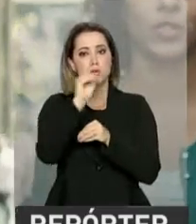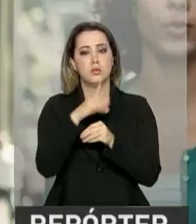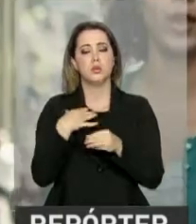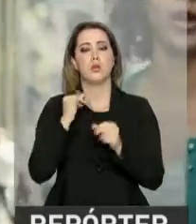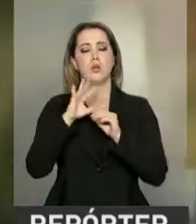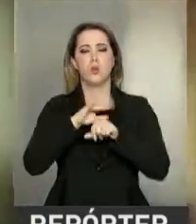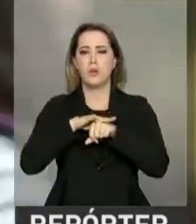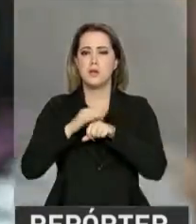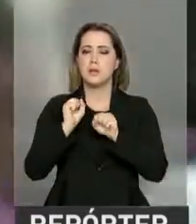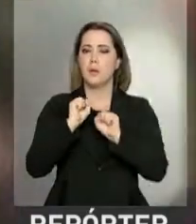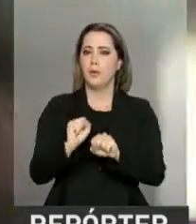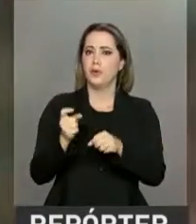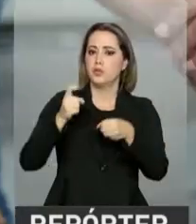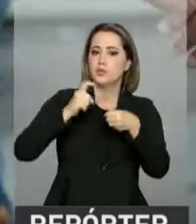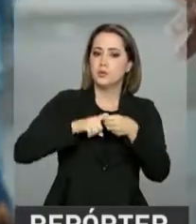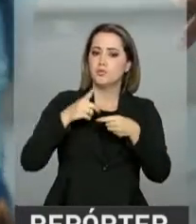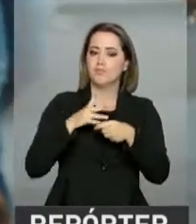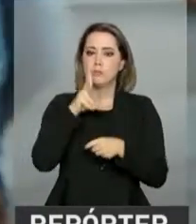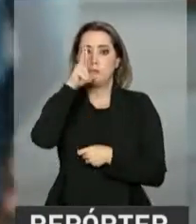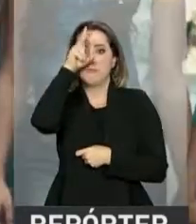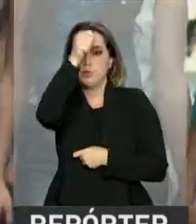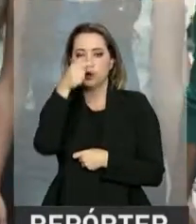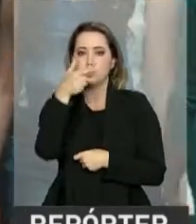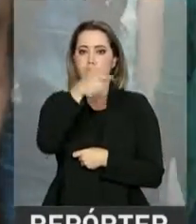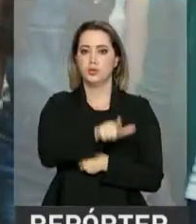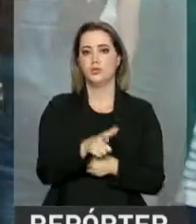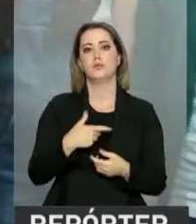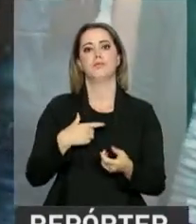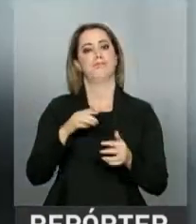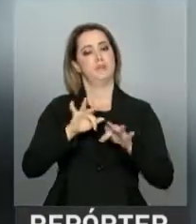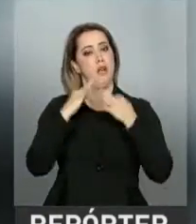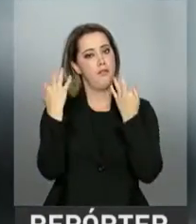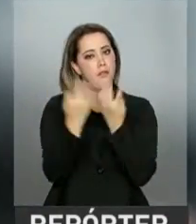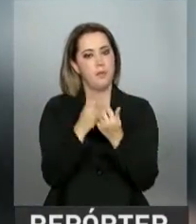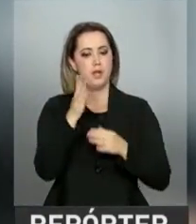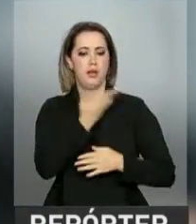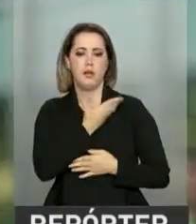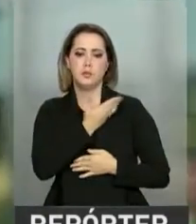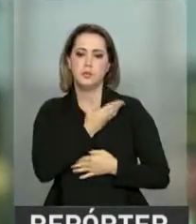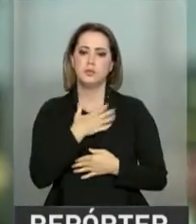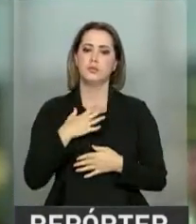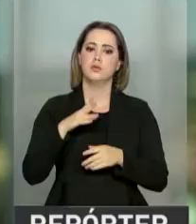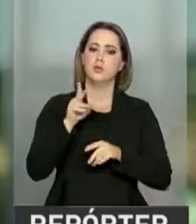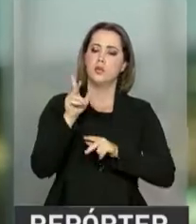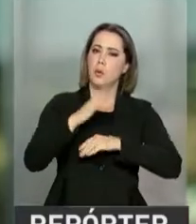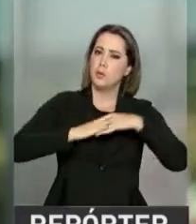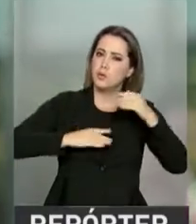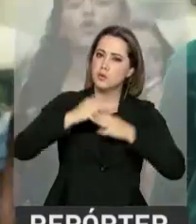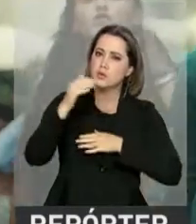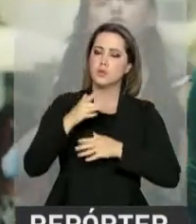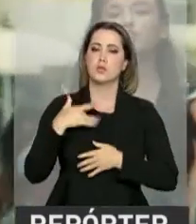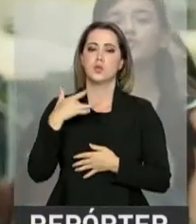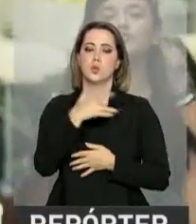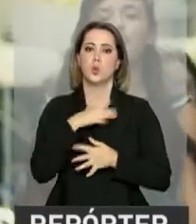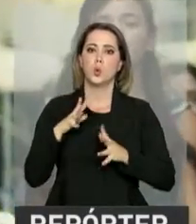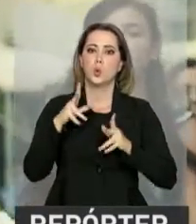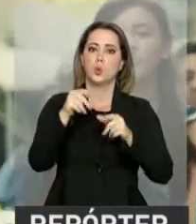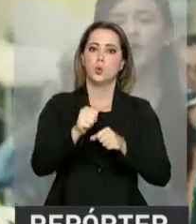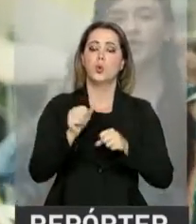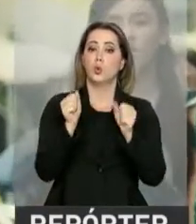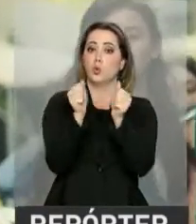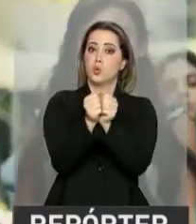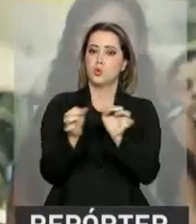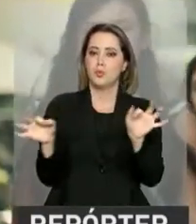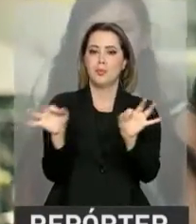doença pode voltar, mais forte. Família, amigos, profissionais de saúde, todos juntos contra